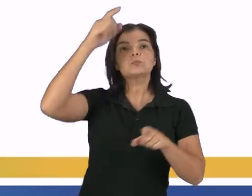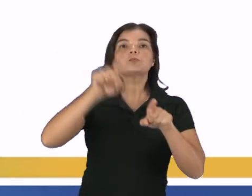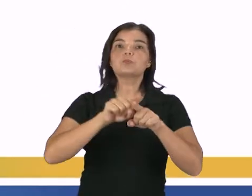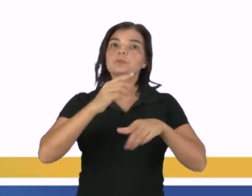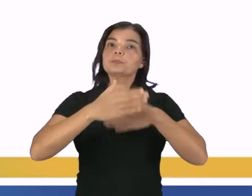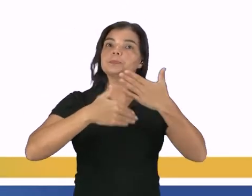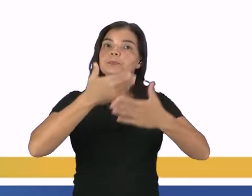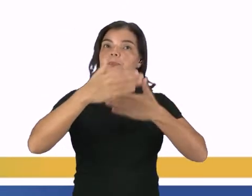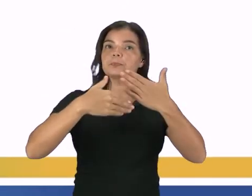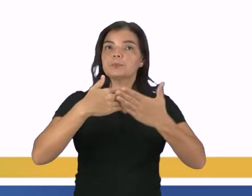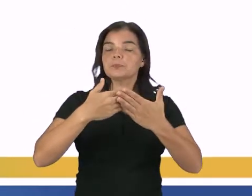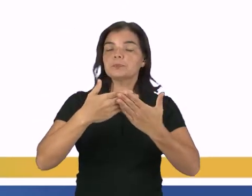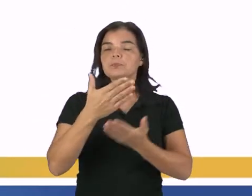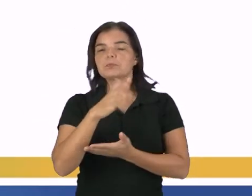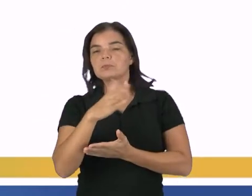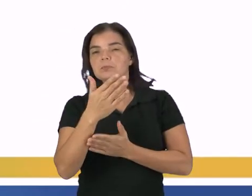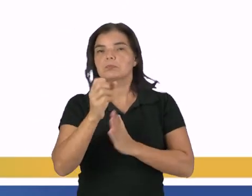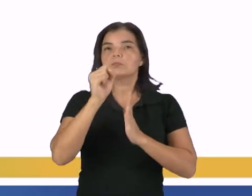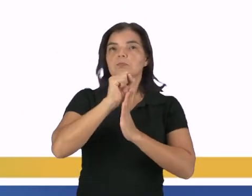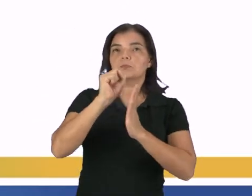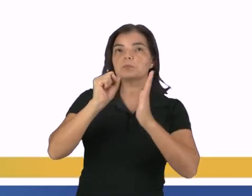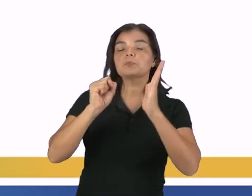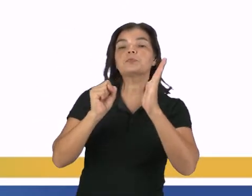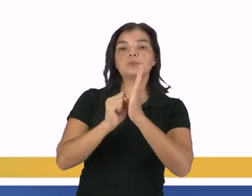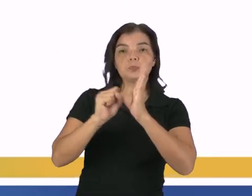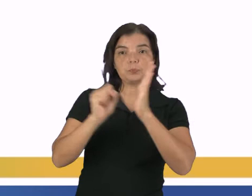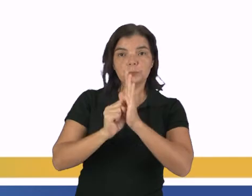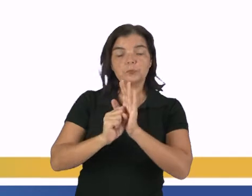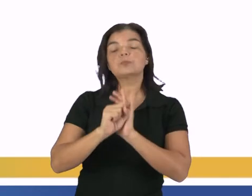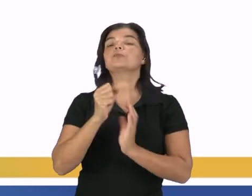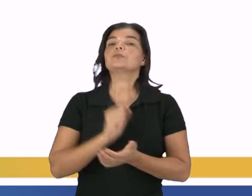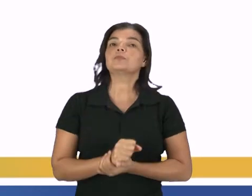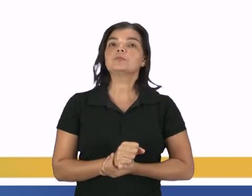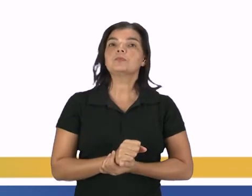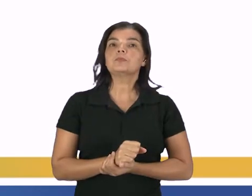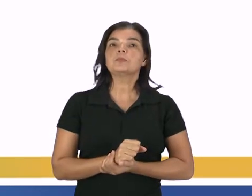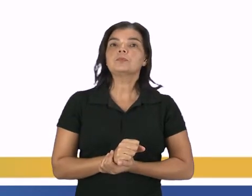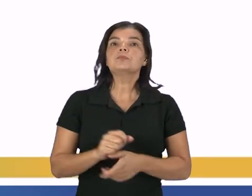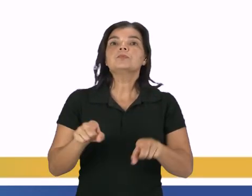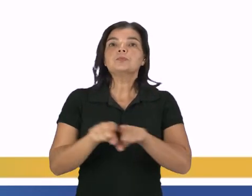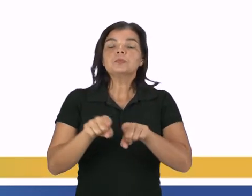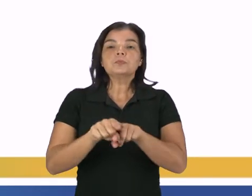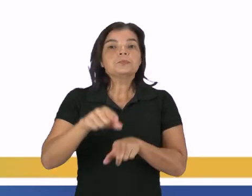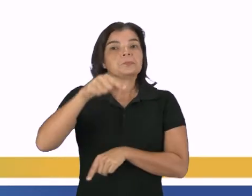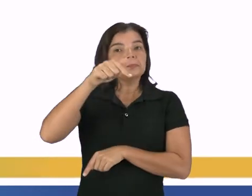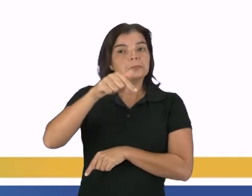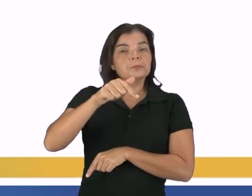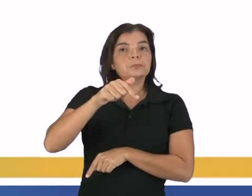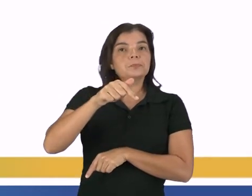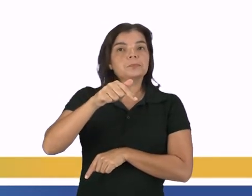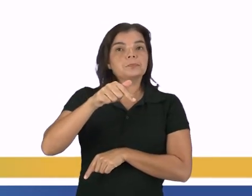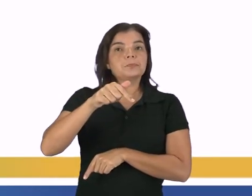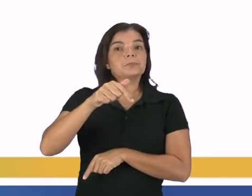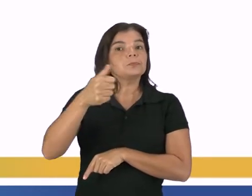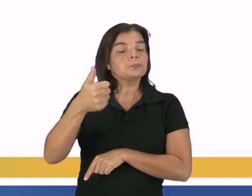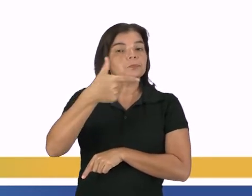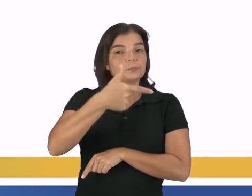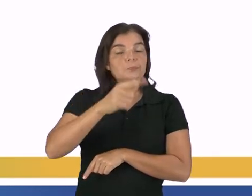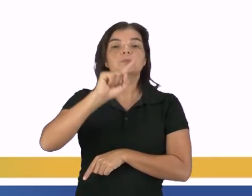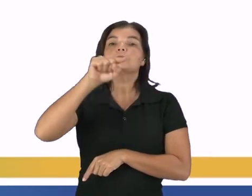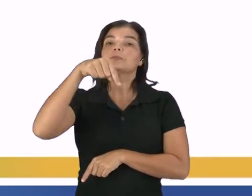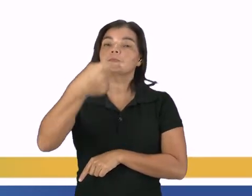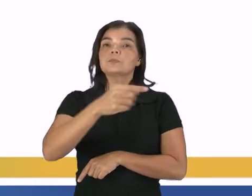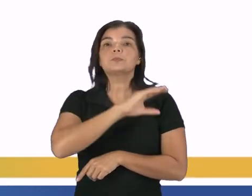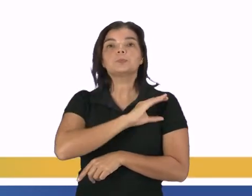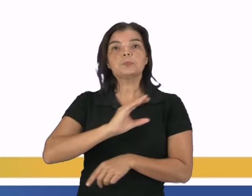vez, desenvolveu-se por volta do século 7 d.C., 12 depois